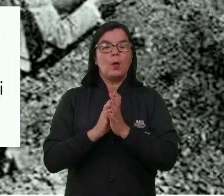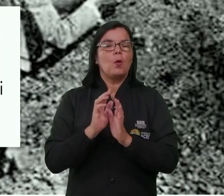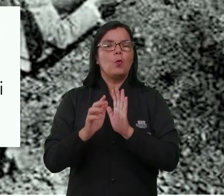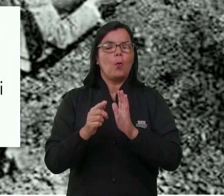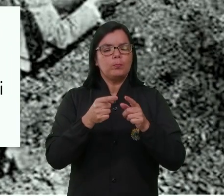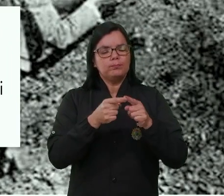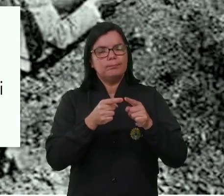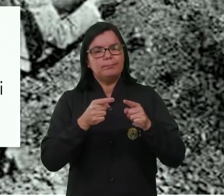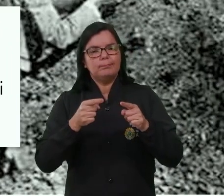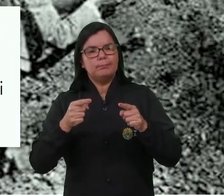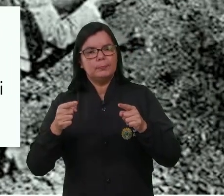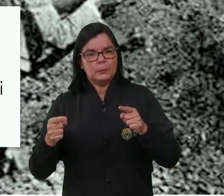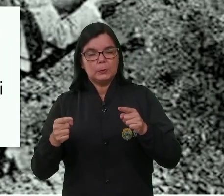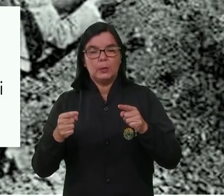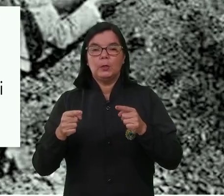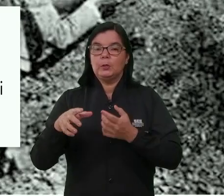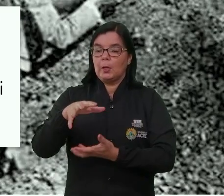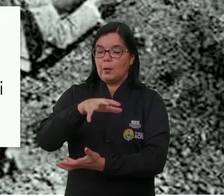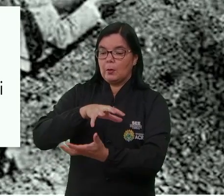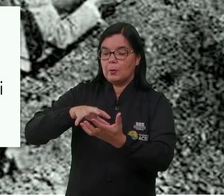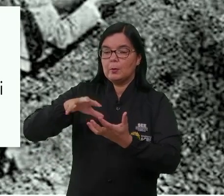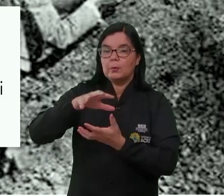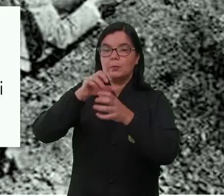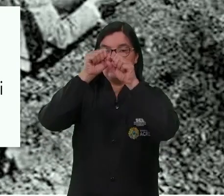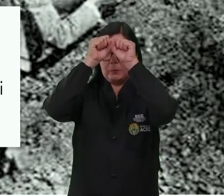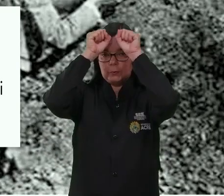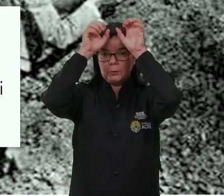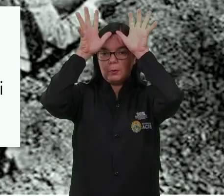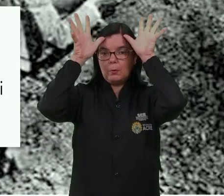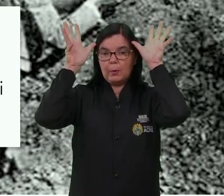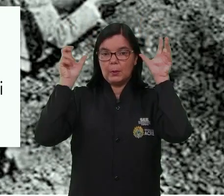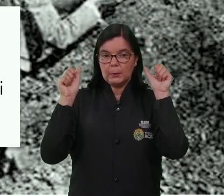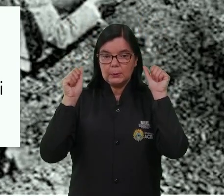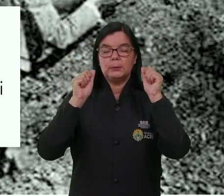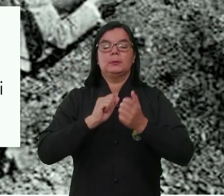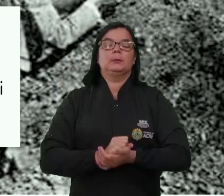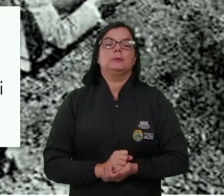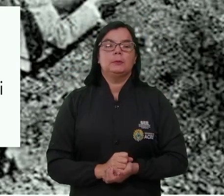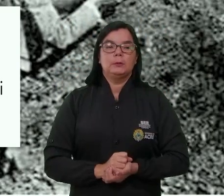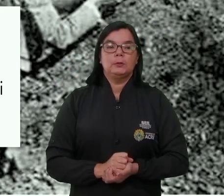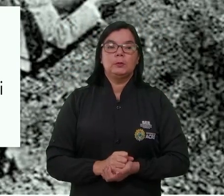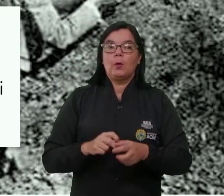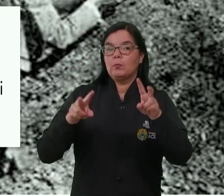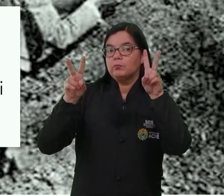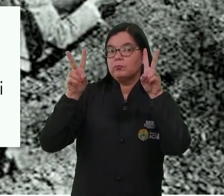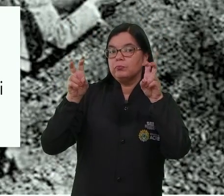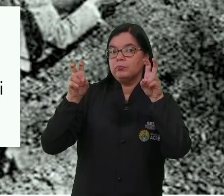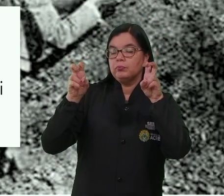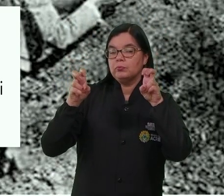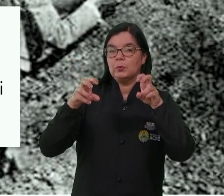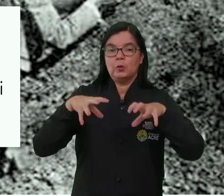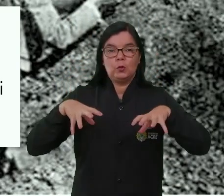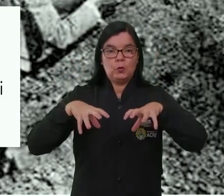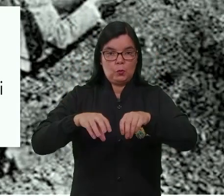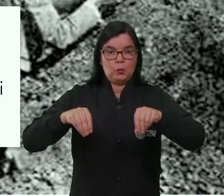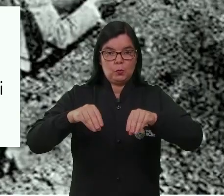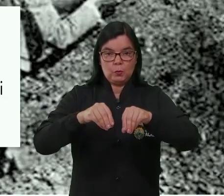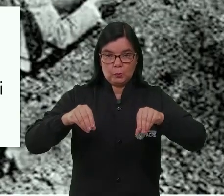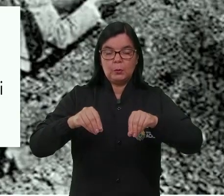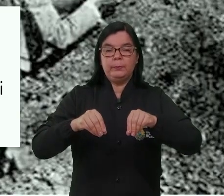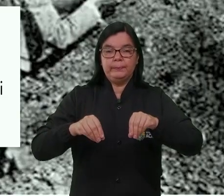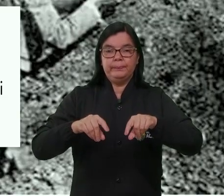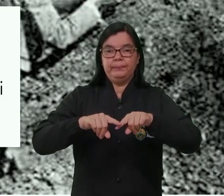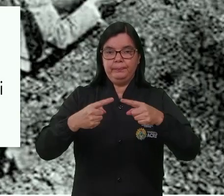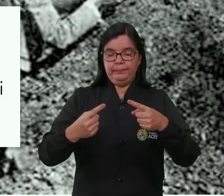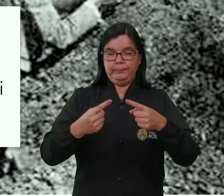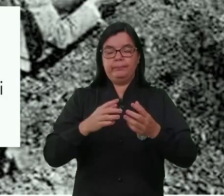o período da Revolução Acreana, né? Então, nós temos aqui um título: do território contestado